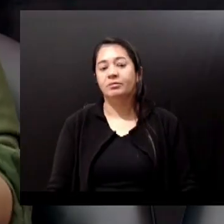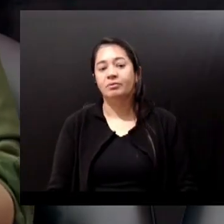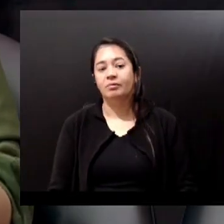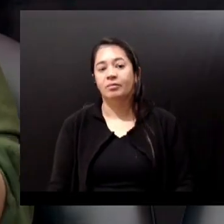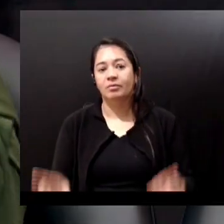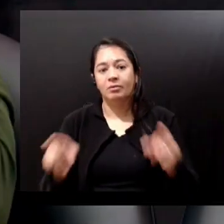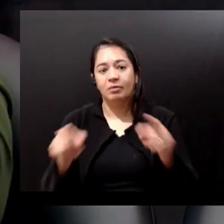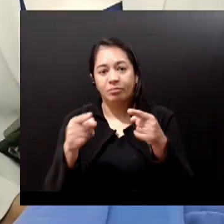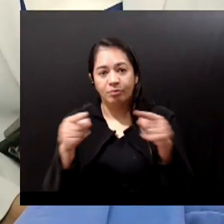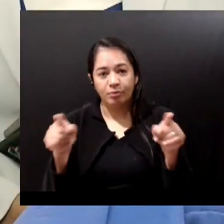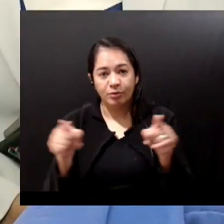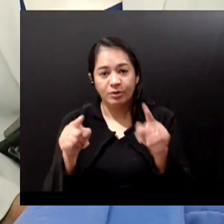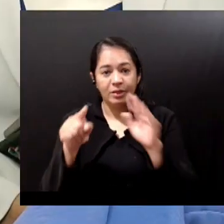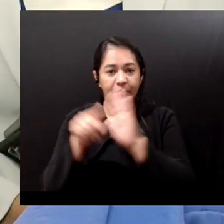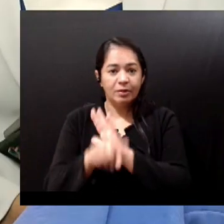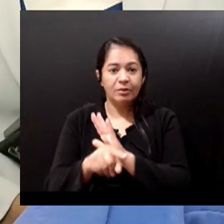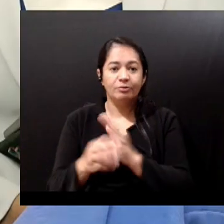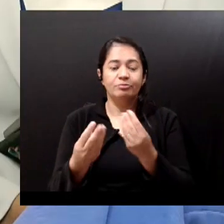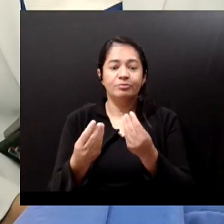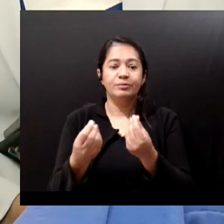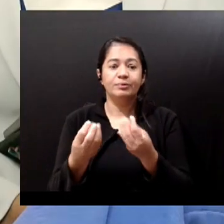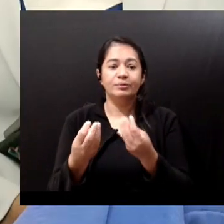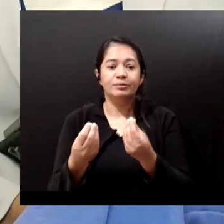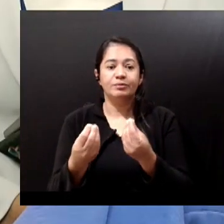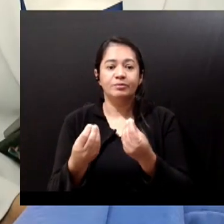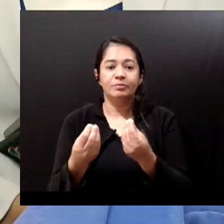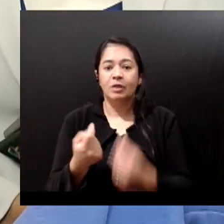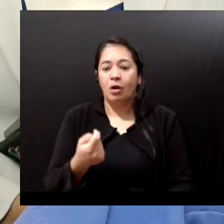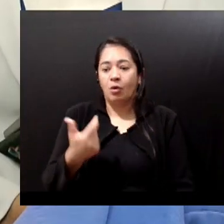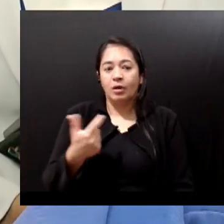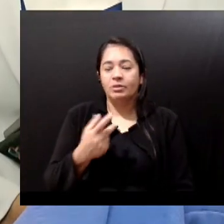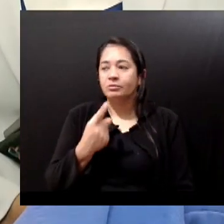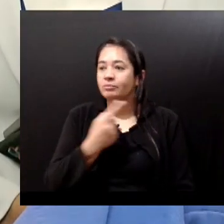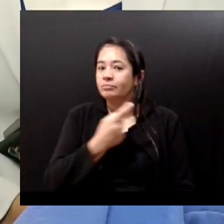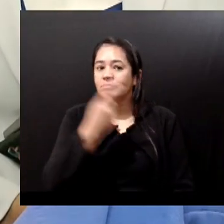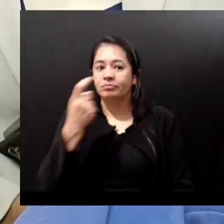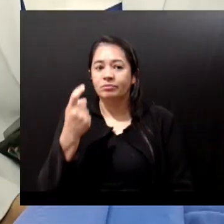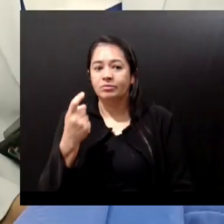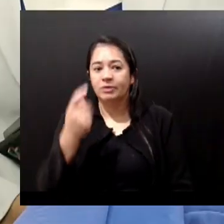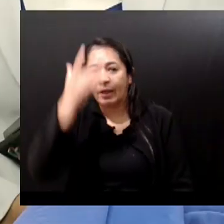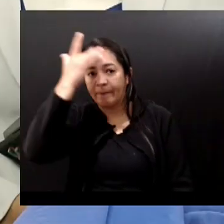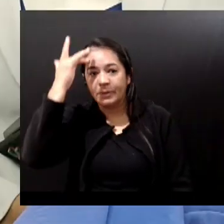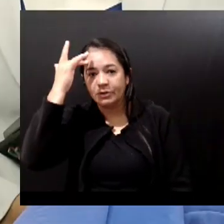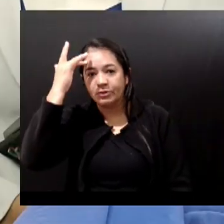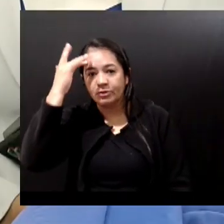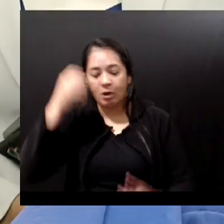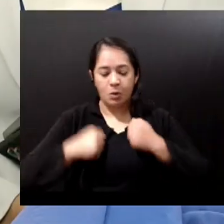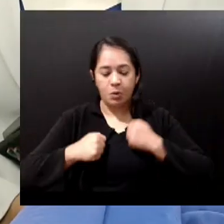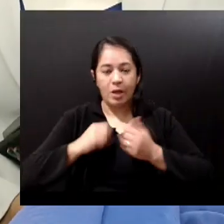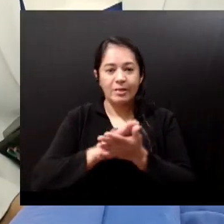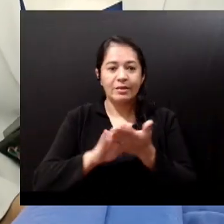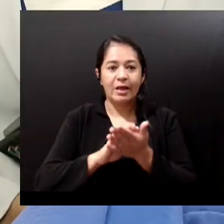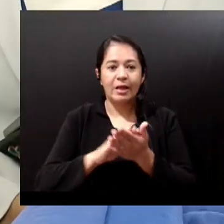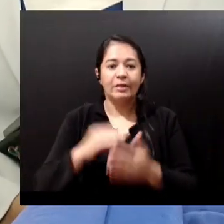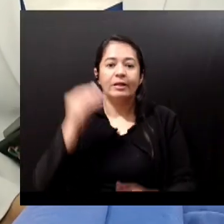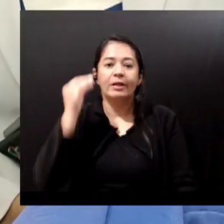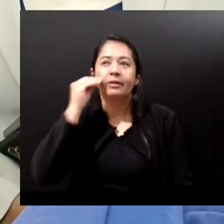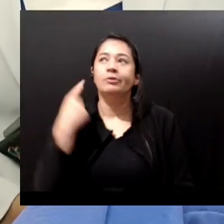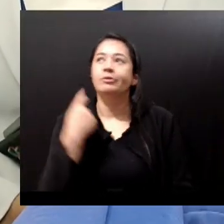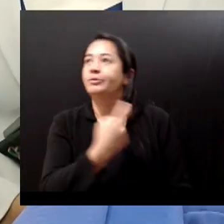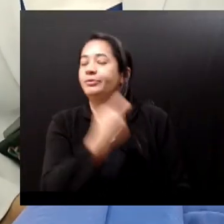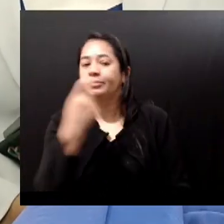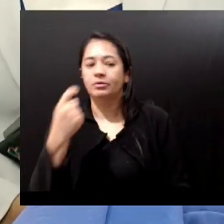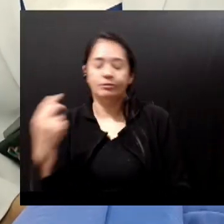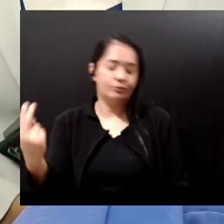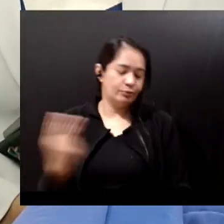acaba sendo, né, é quase um perfume com gente que não toma banho. Você tenta perfumar uma coisa que não vai dar bom. A